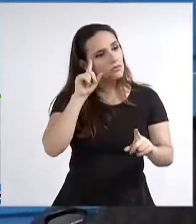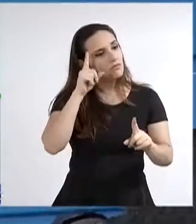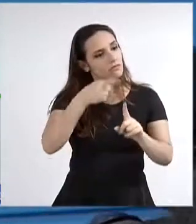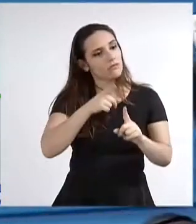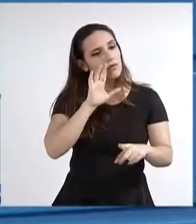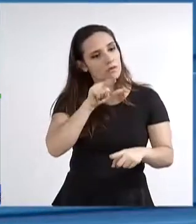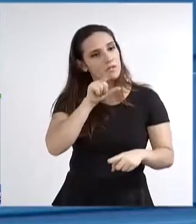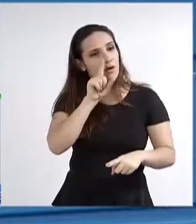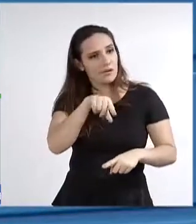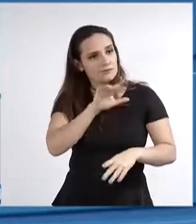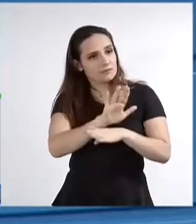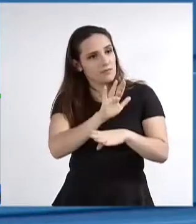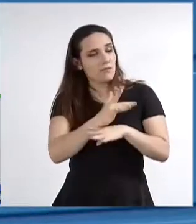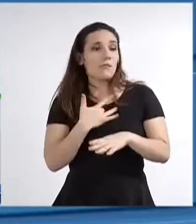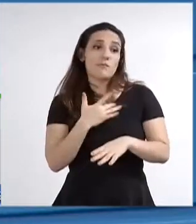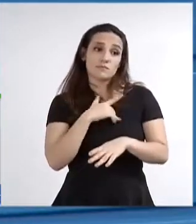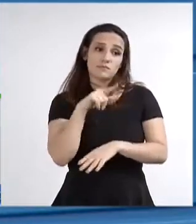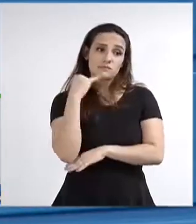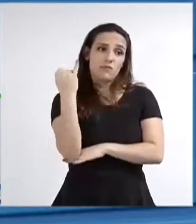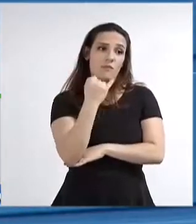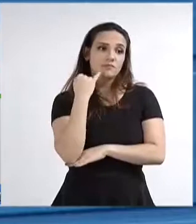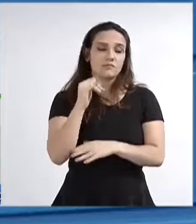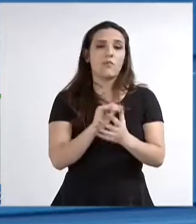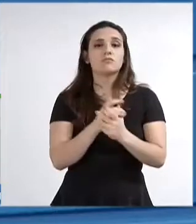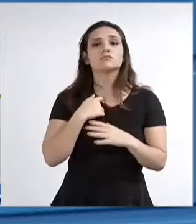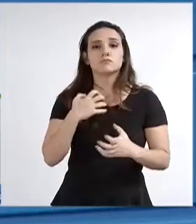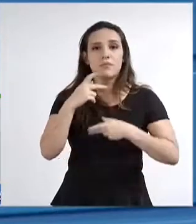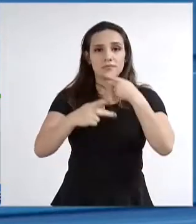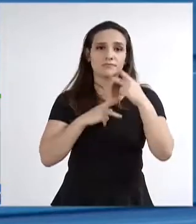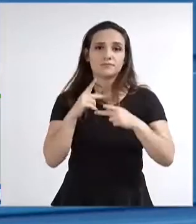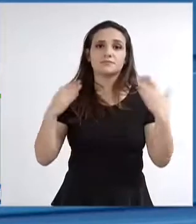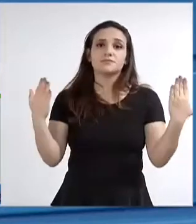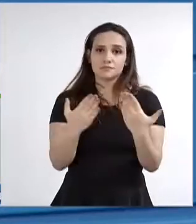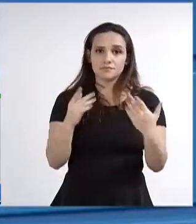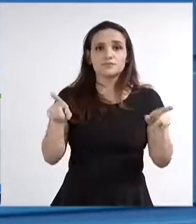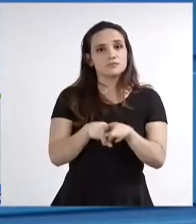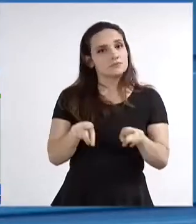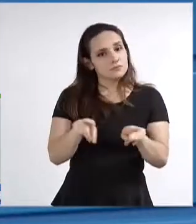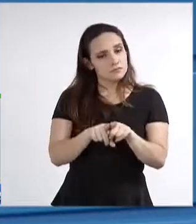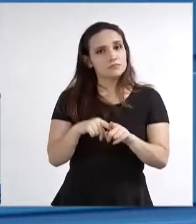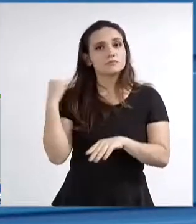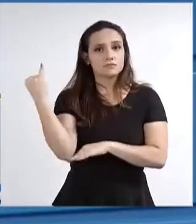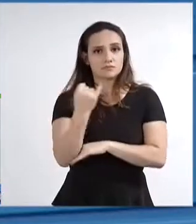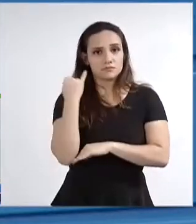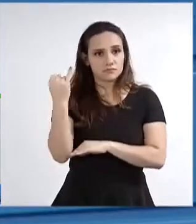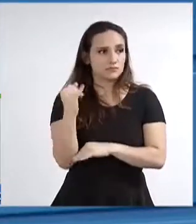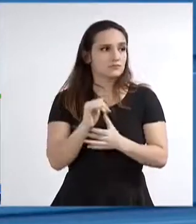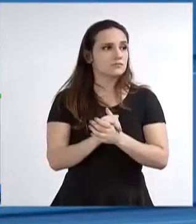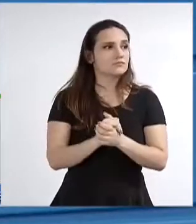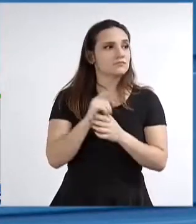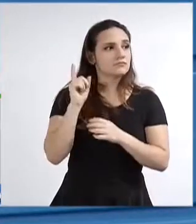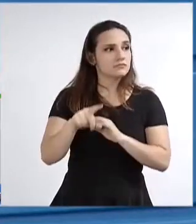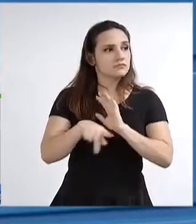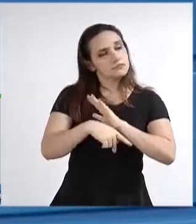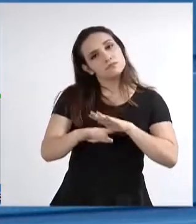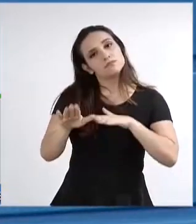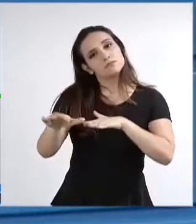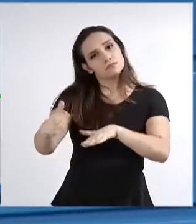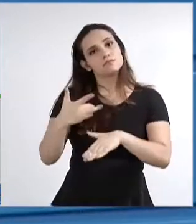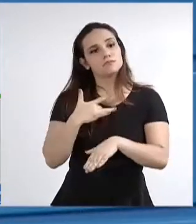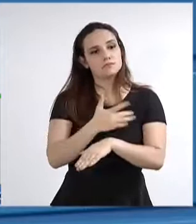é relevante e importante. Uma questão que eu quero deixar registrada sobre a caravana da saúde é